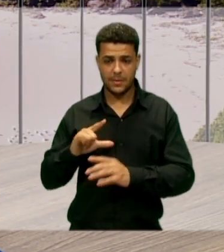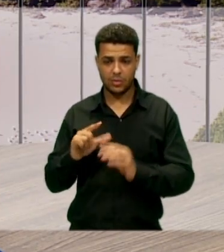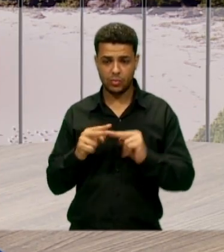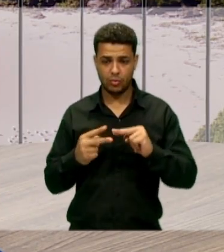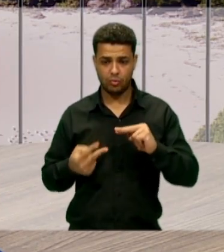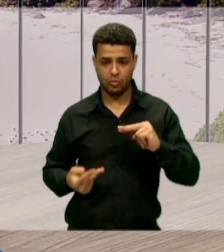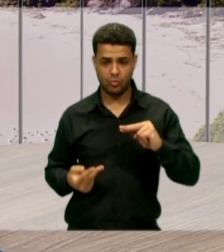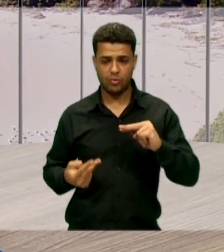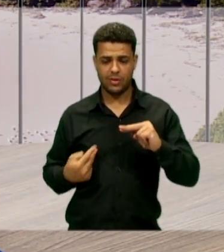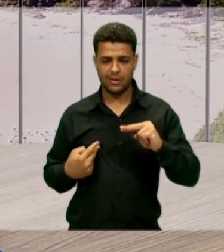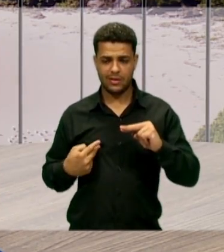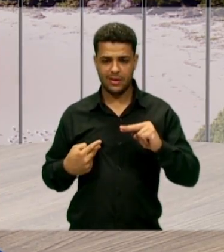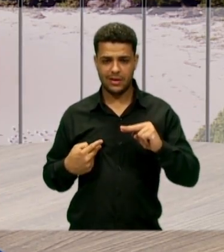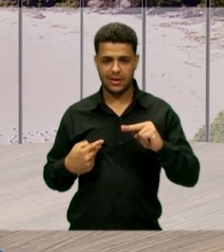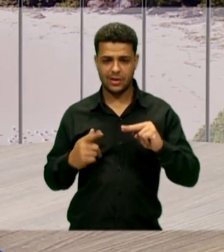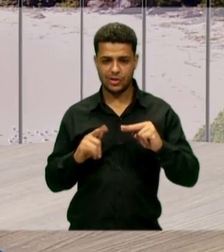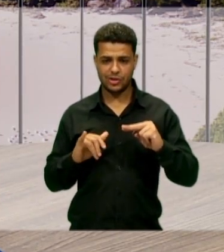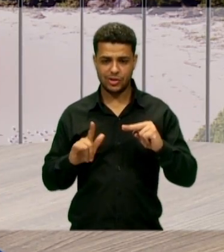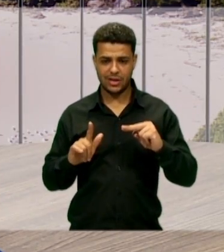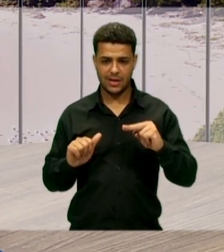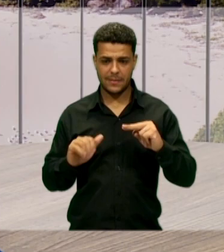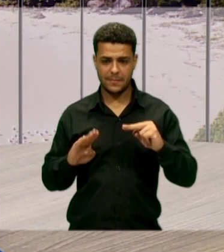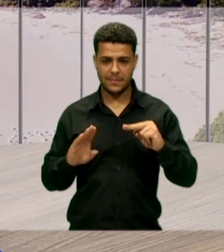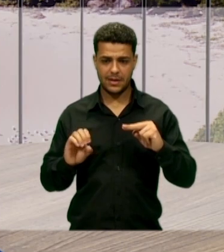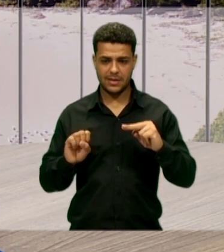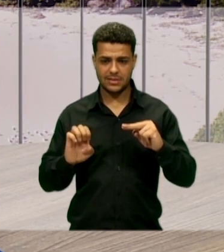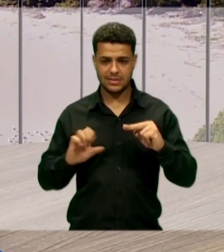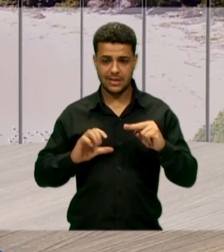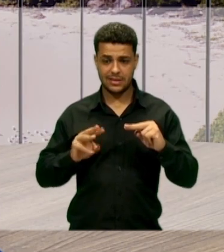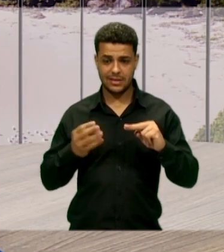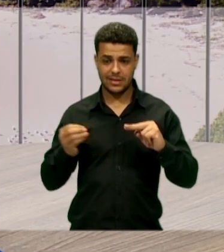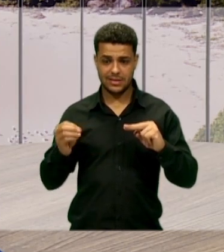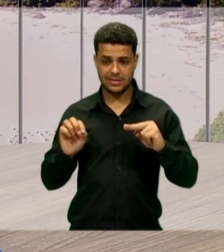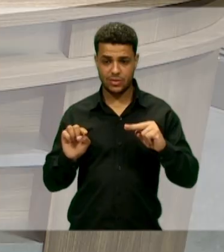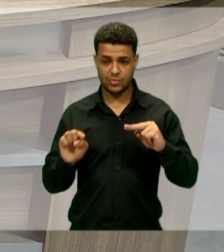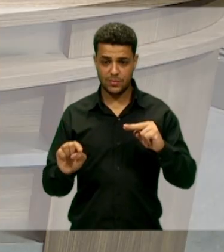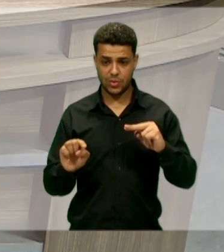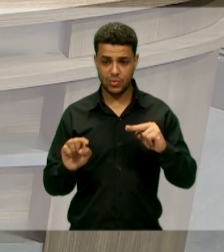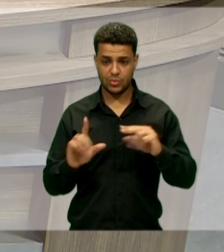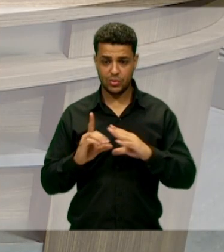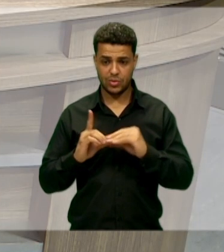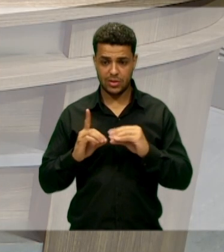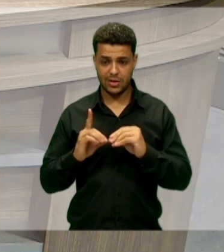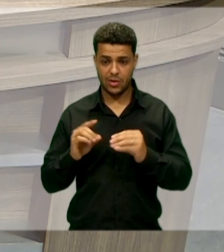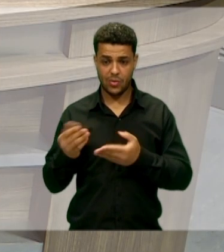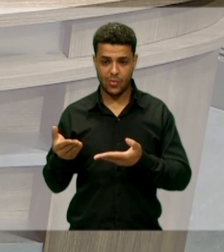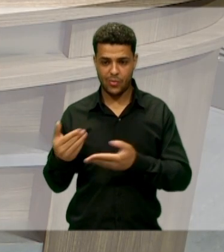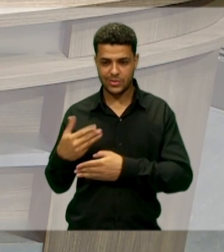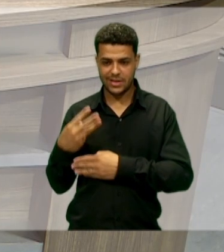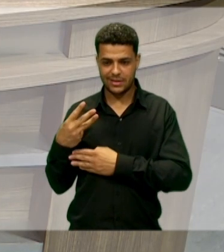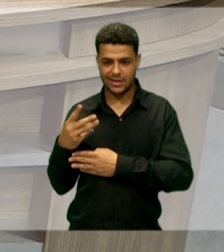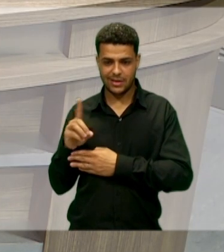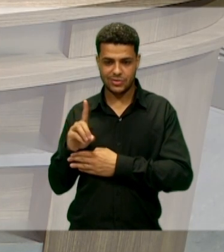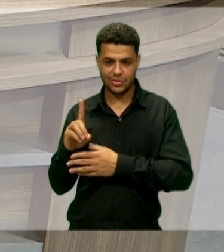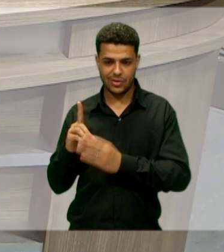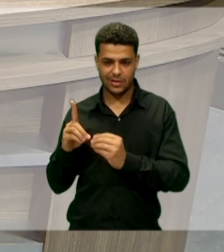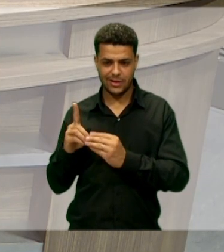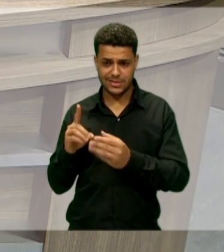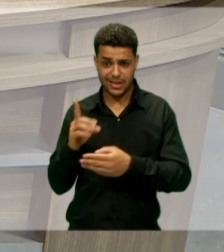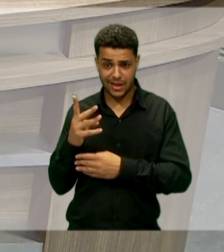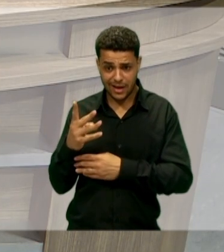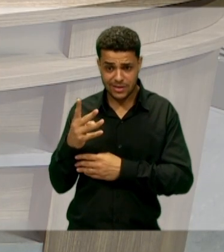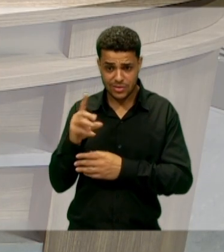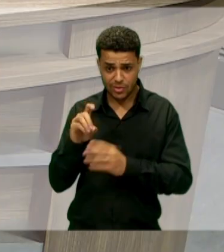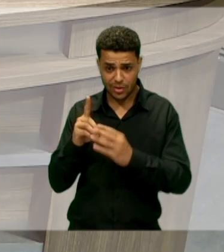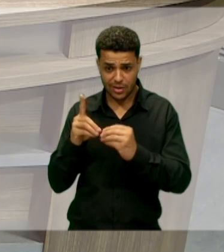sequenciar, né, a gente chama de 1 gigabase, era em torno de 300 mil dólares. Hoje, a média de custo é 3 dólares. Então, 3 dólares?